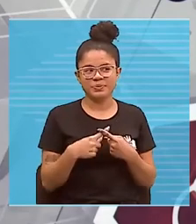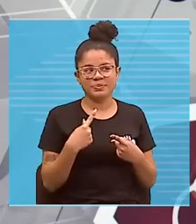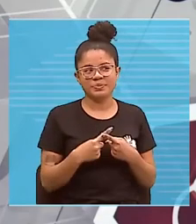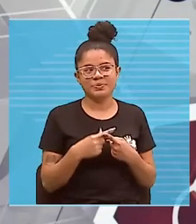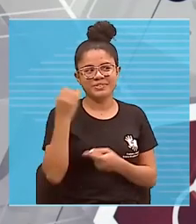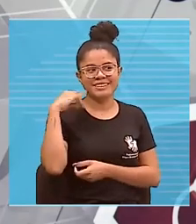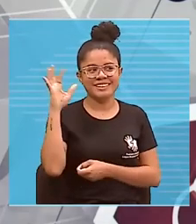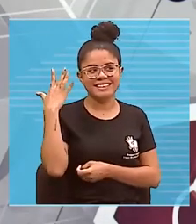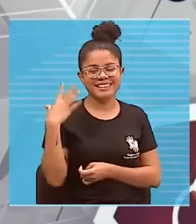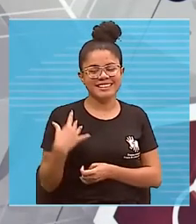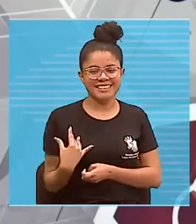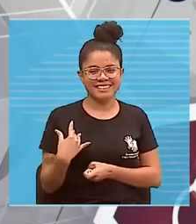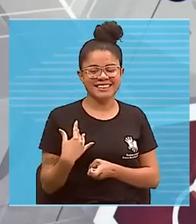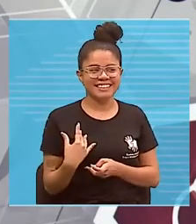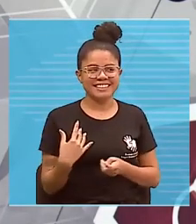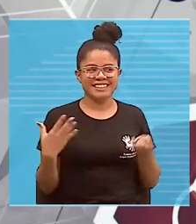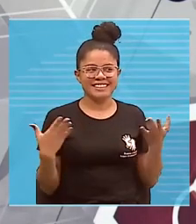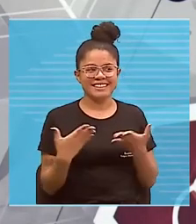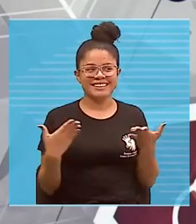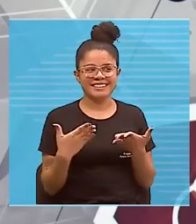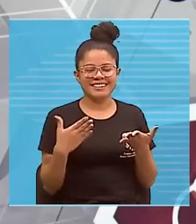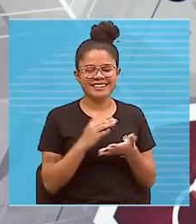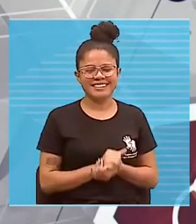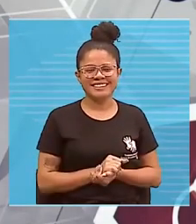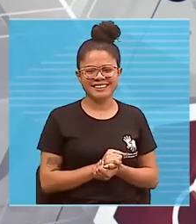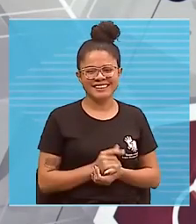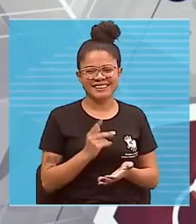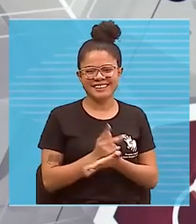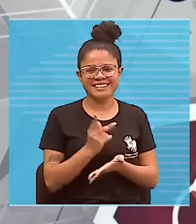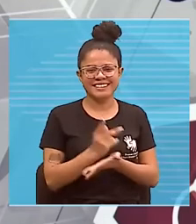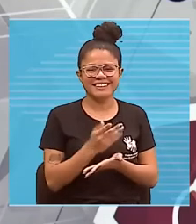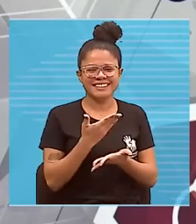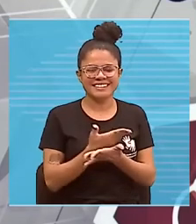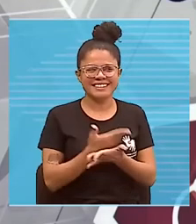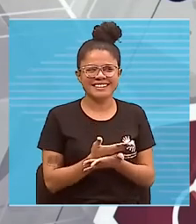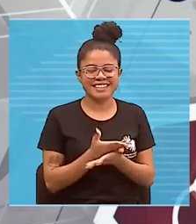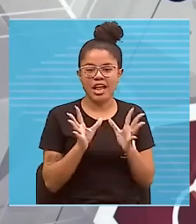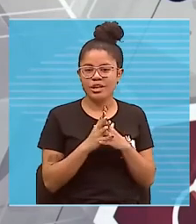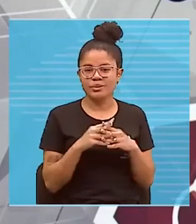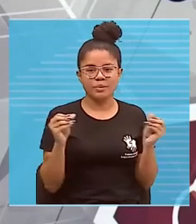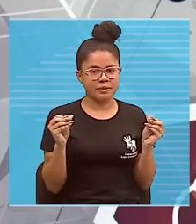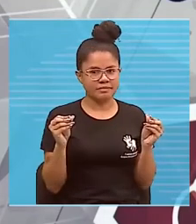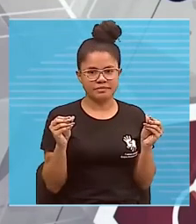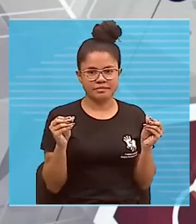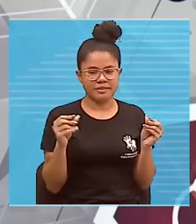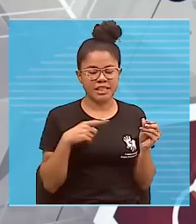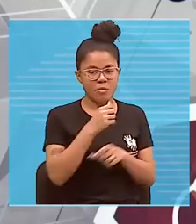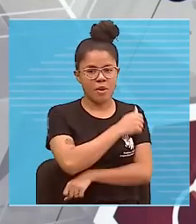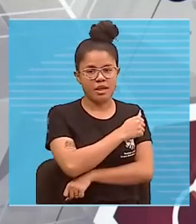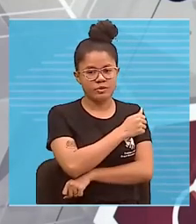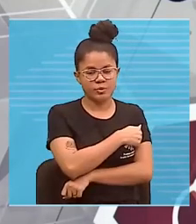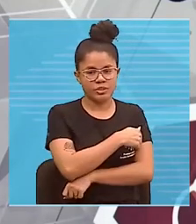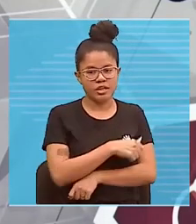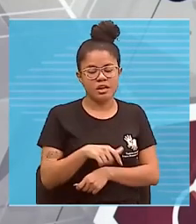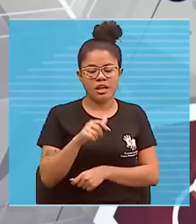tá chegando agora acompanhar Adriana toda aula minha ela tá aqui aí ela some do nada que é que